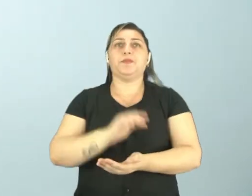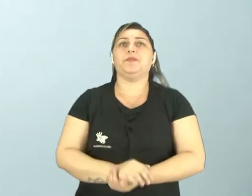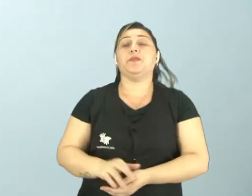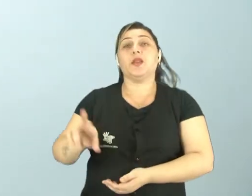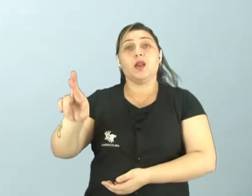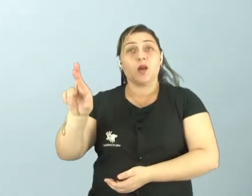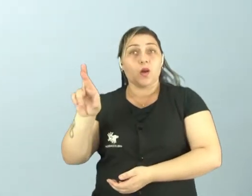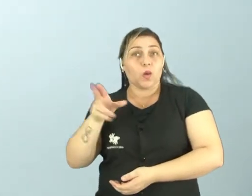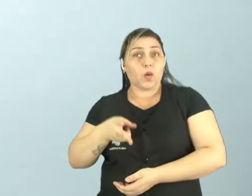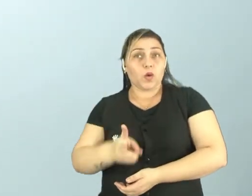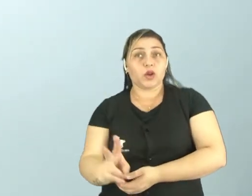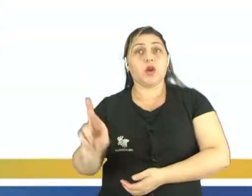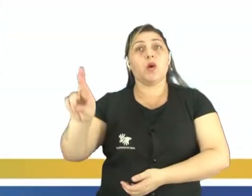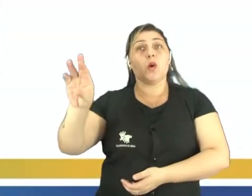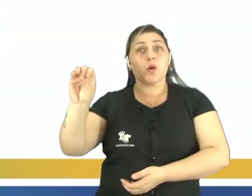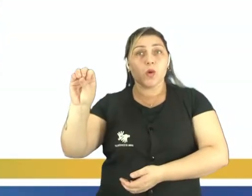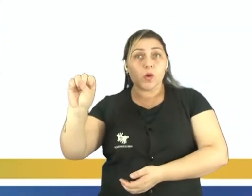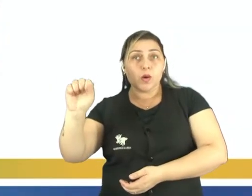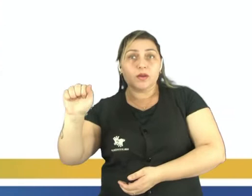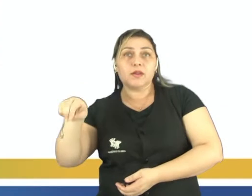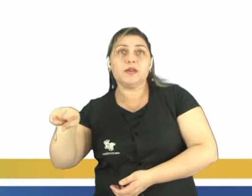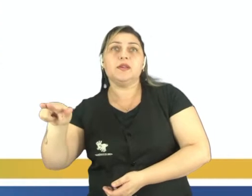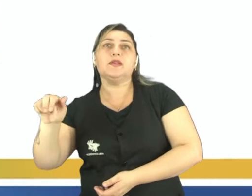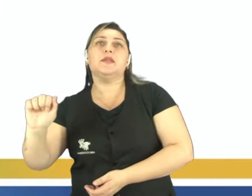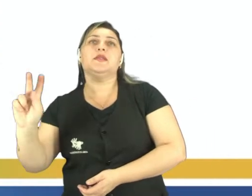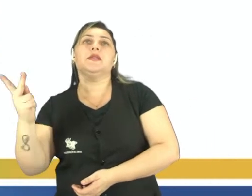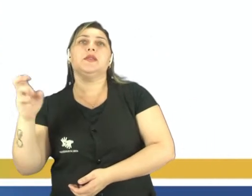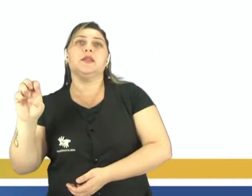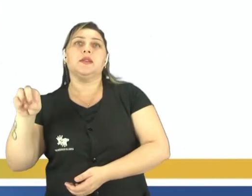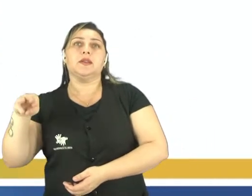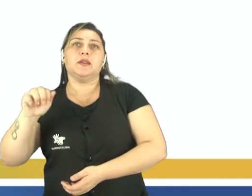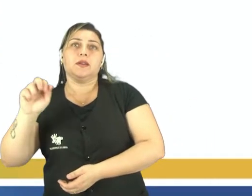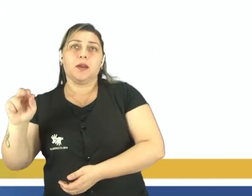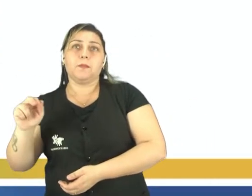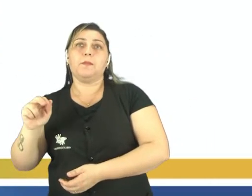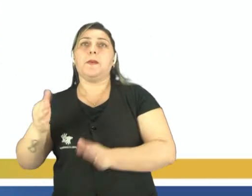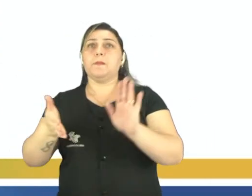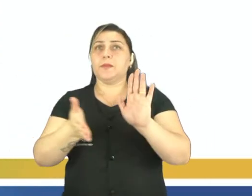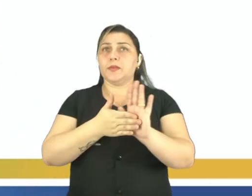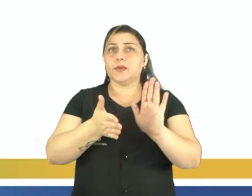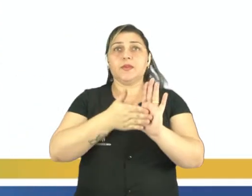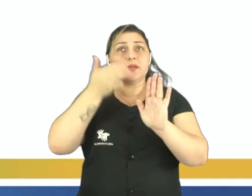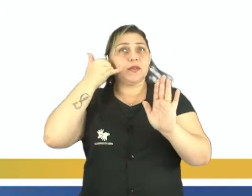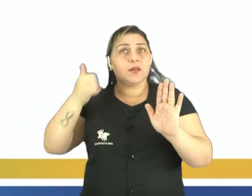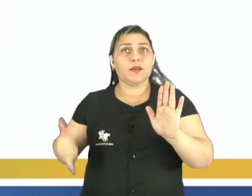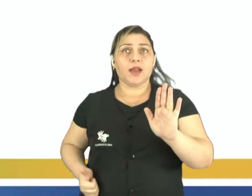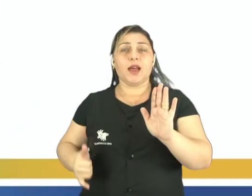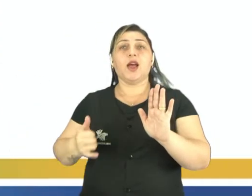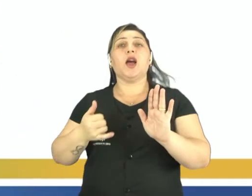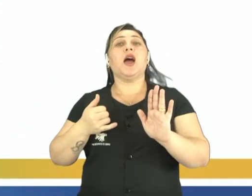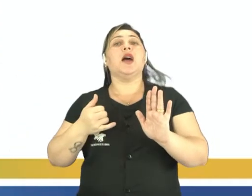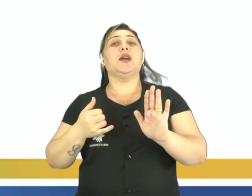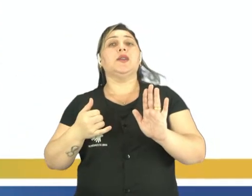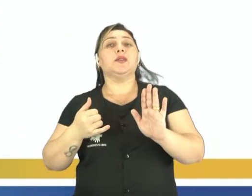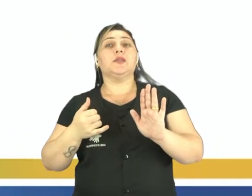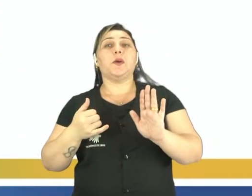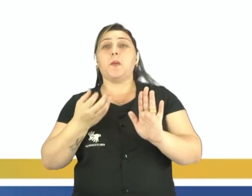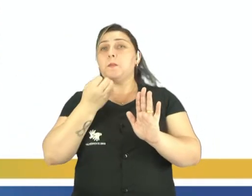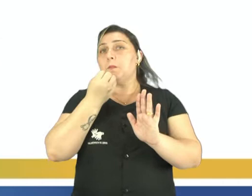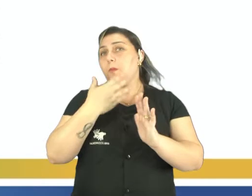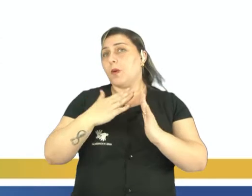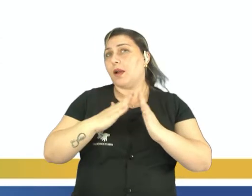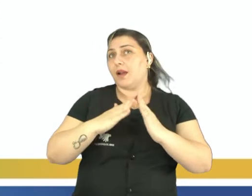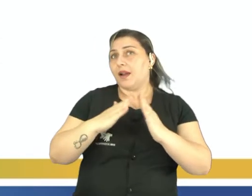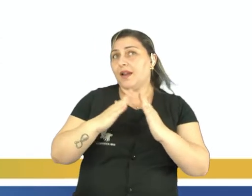só, ele continua o texto dizendo assim: Rosana Herrmann propõe isso em Celular Docilar.